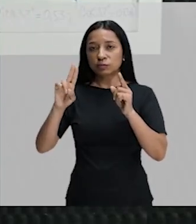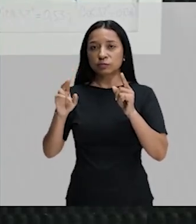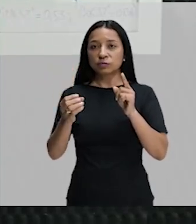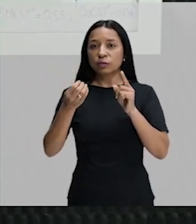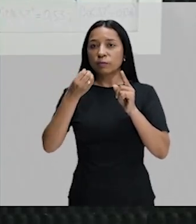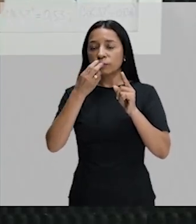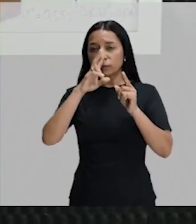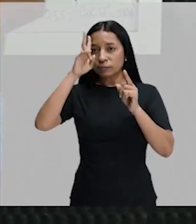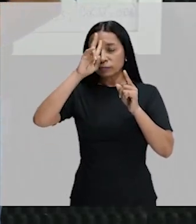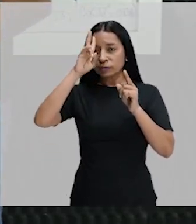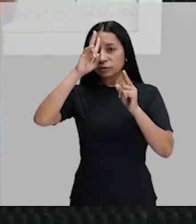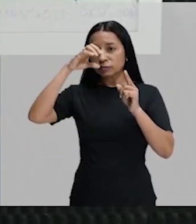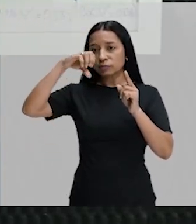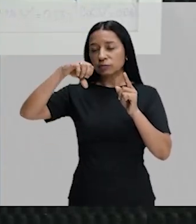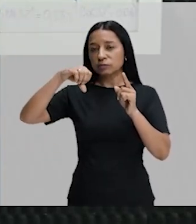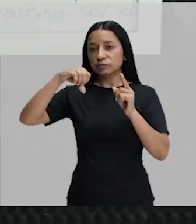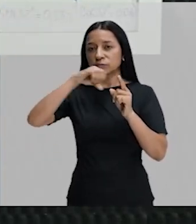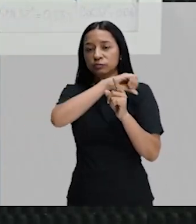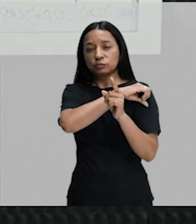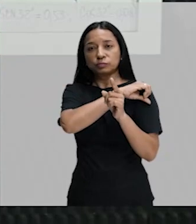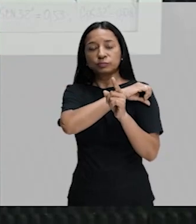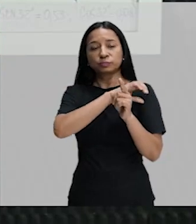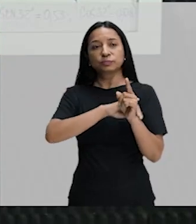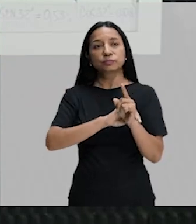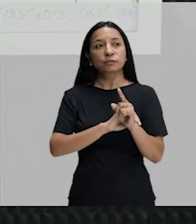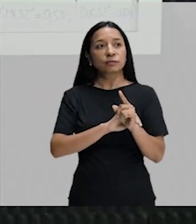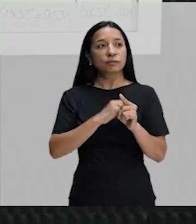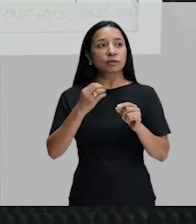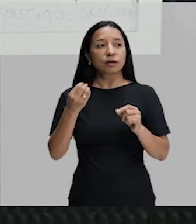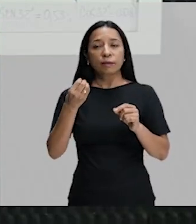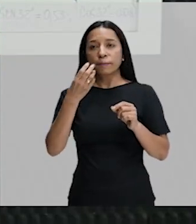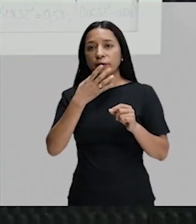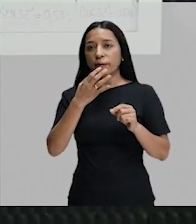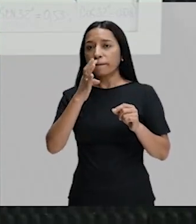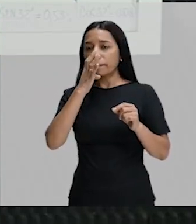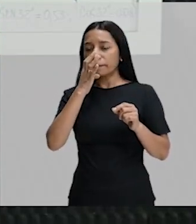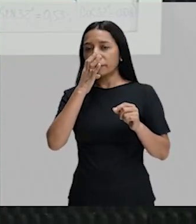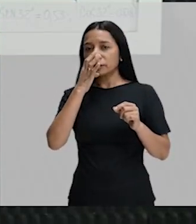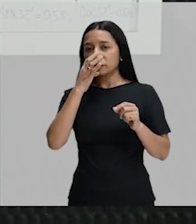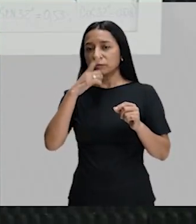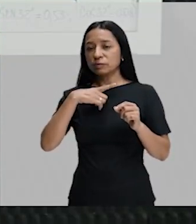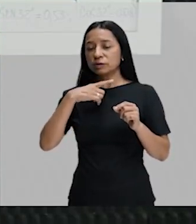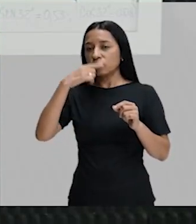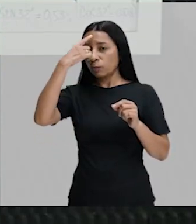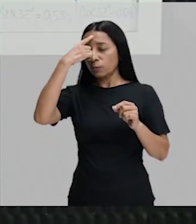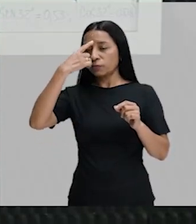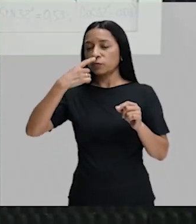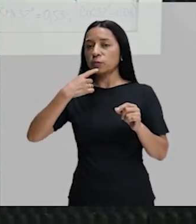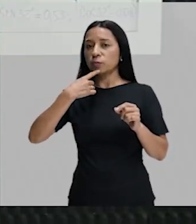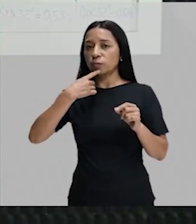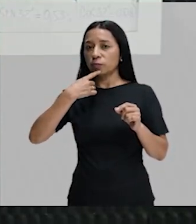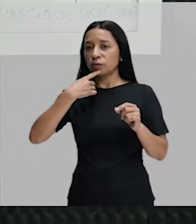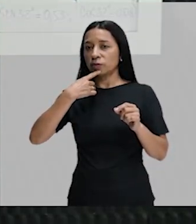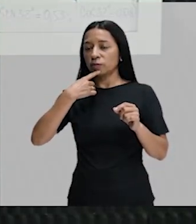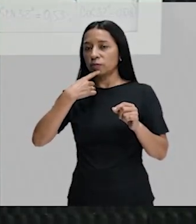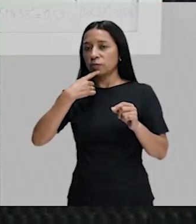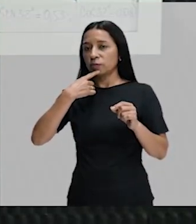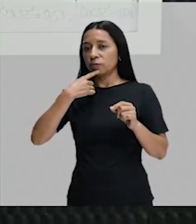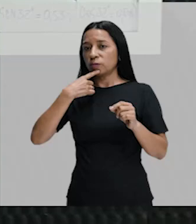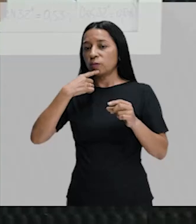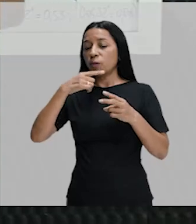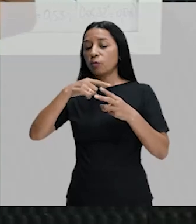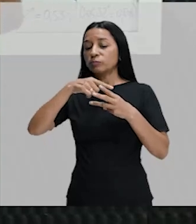aí vocês lembram lá do nono ano. Olha só, veja bem. Perceba que eu coloquei essa figura aqui, formada por